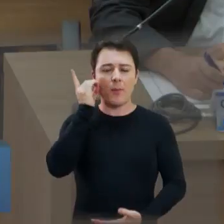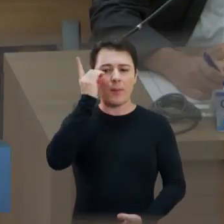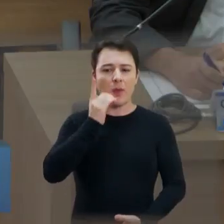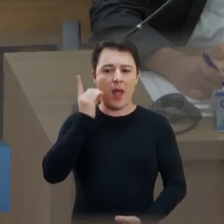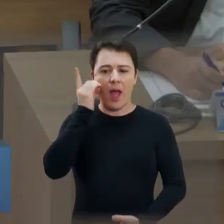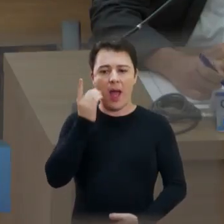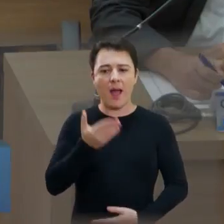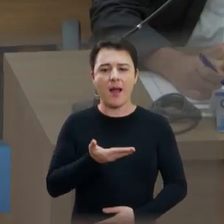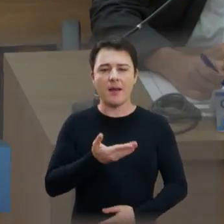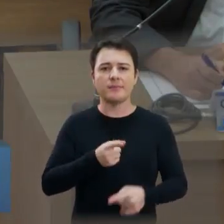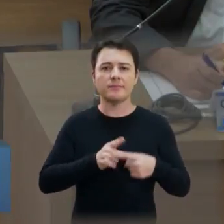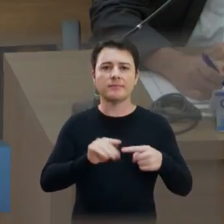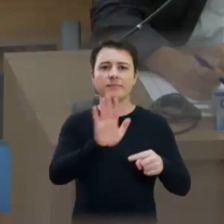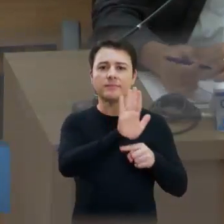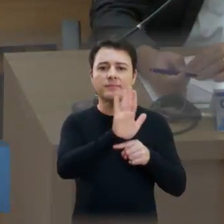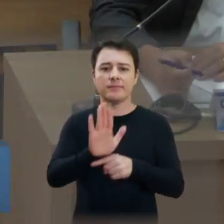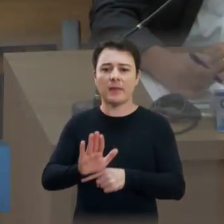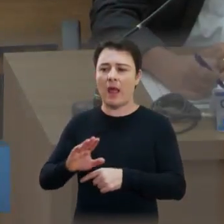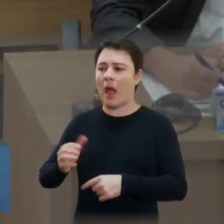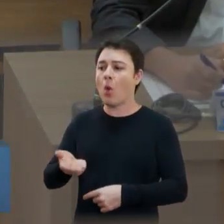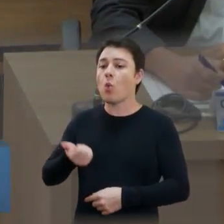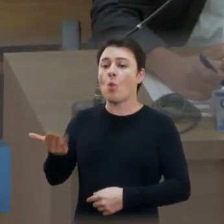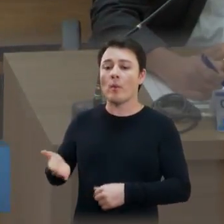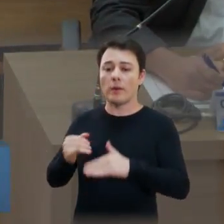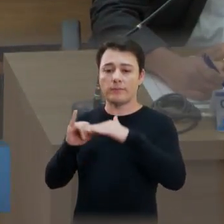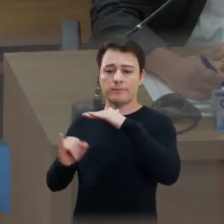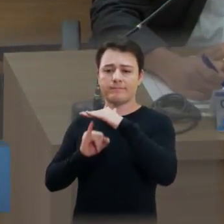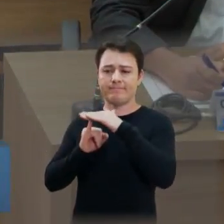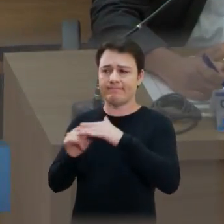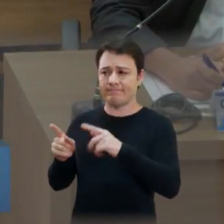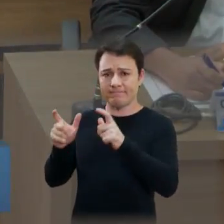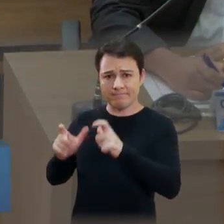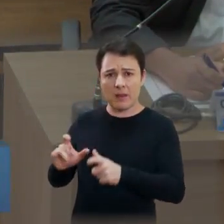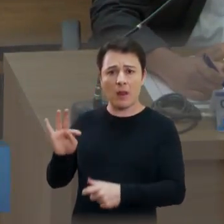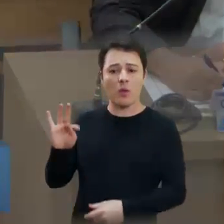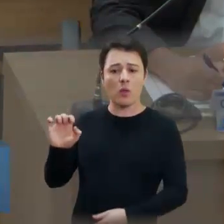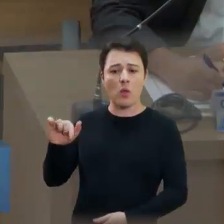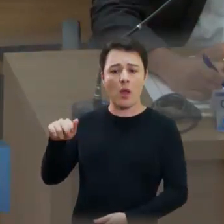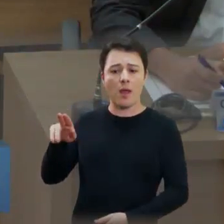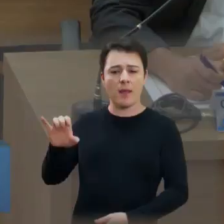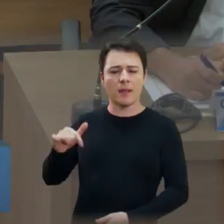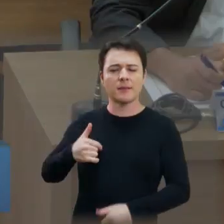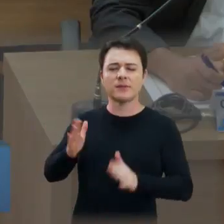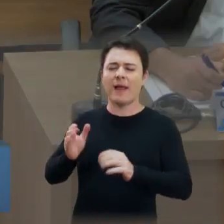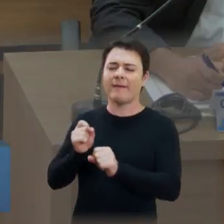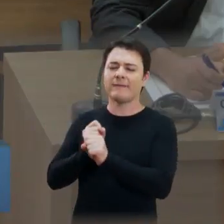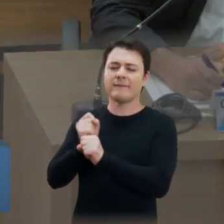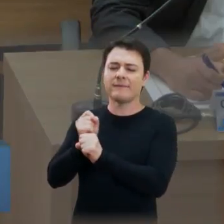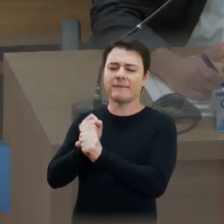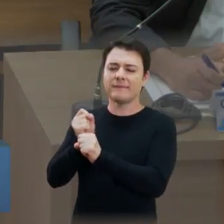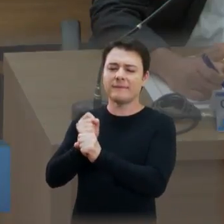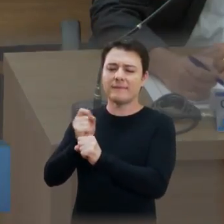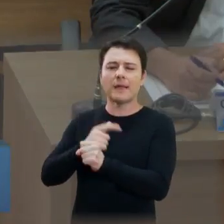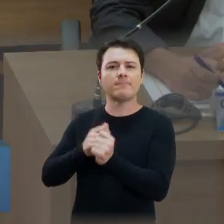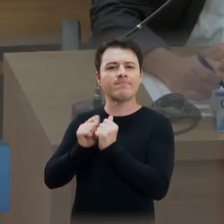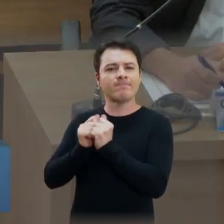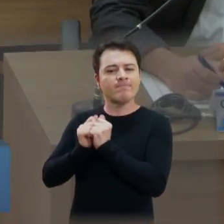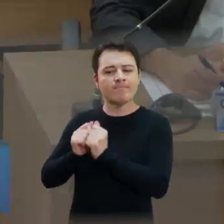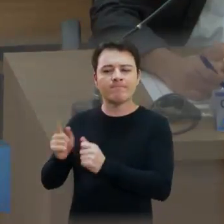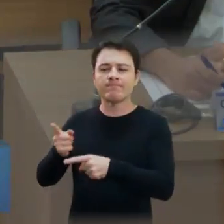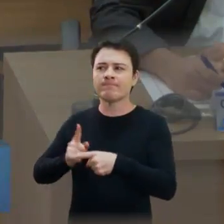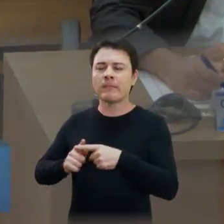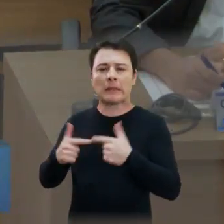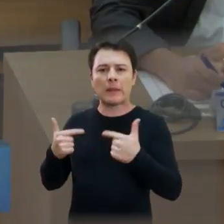favorecer alguma entidade. E a Fundação TOC acompanha há muitos anos um trabalho sério,